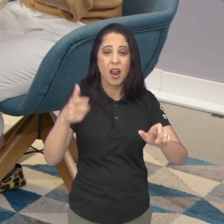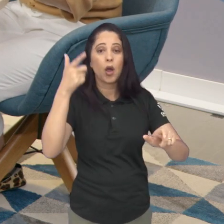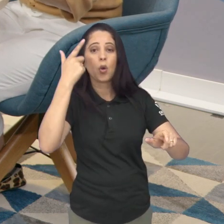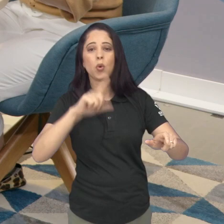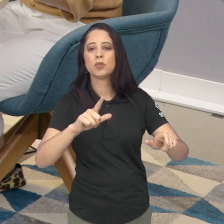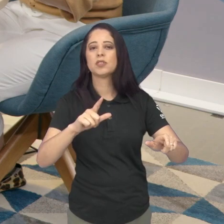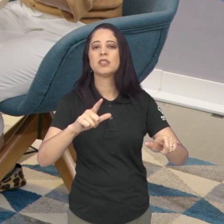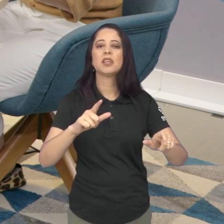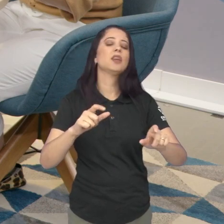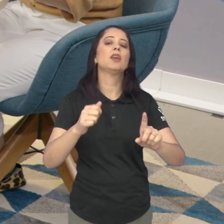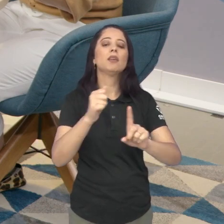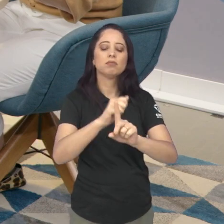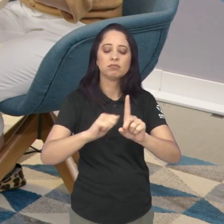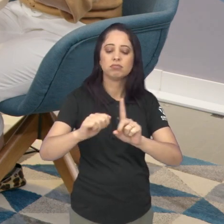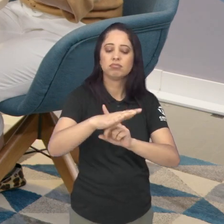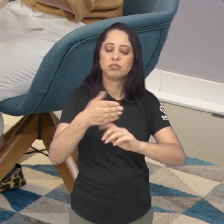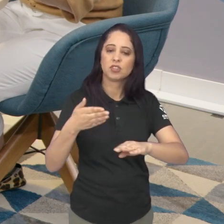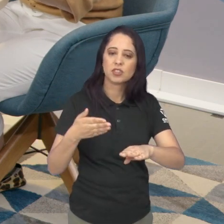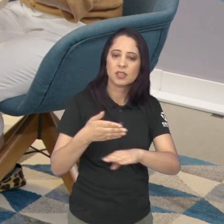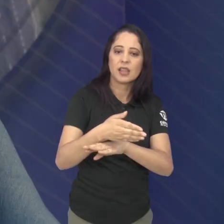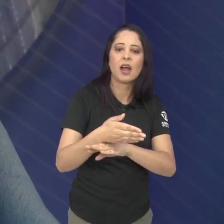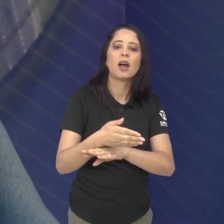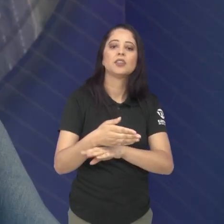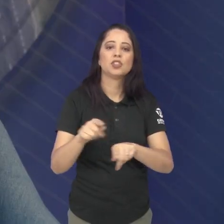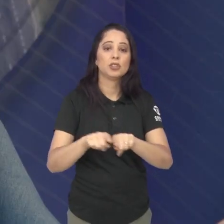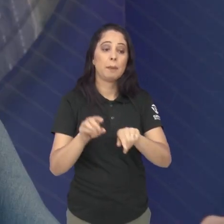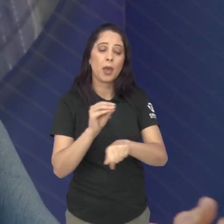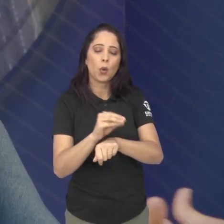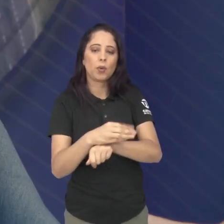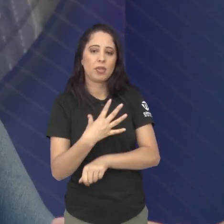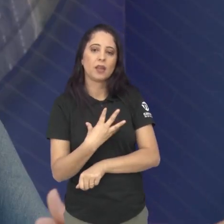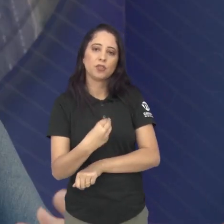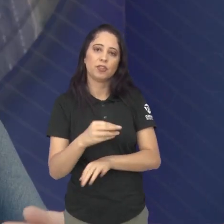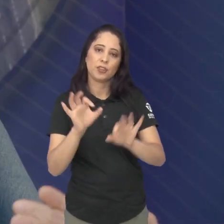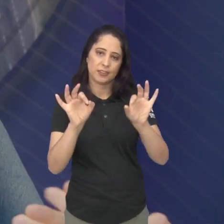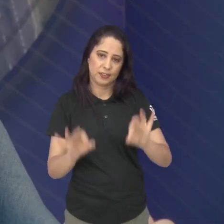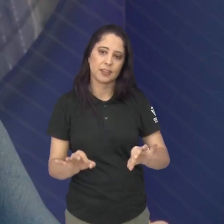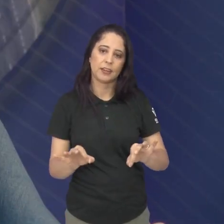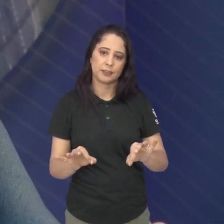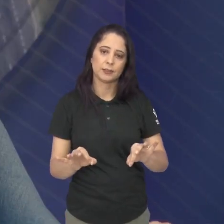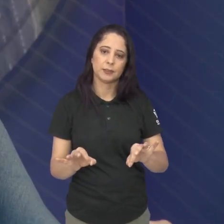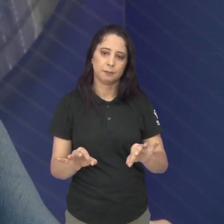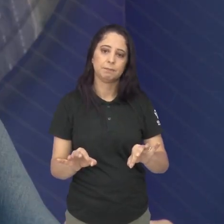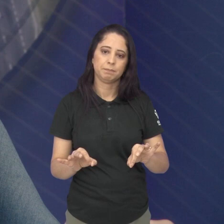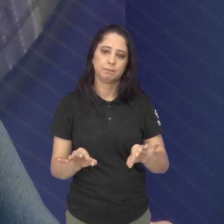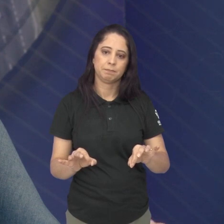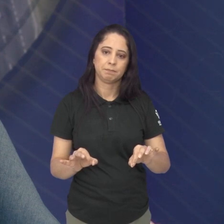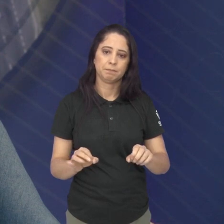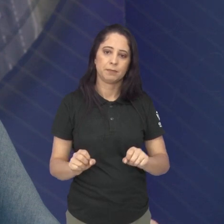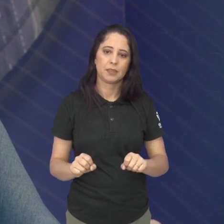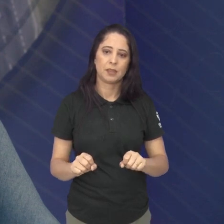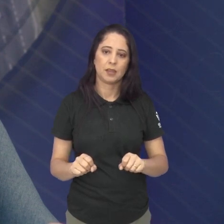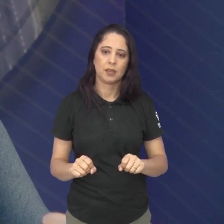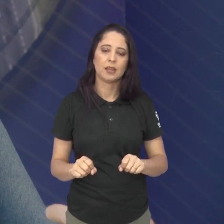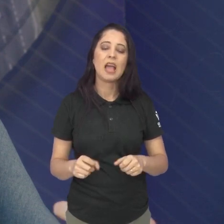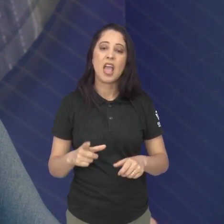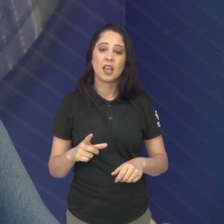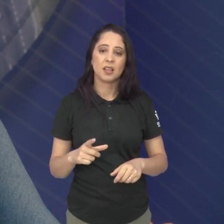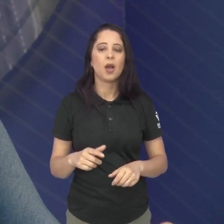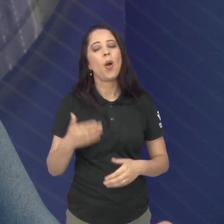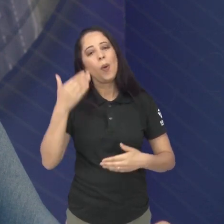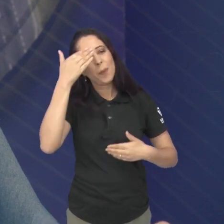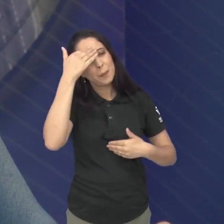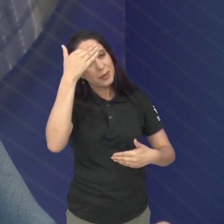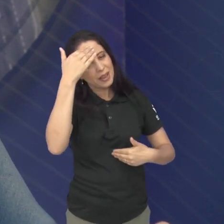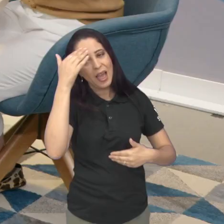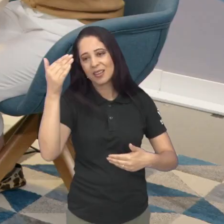né, viver no seu social, cuidar do seu filho de uma forma adequada, né, que a sociedade enxergue isso, cada vez mais a gente tem essas